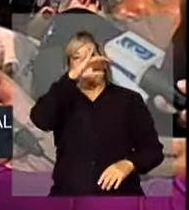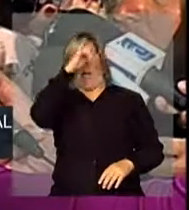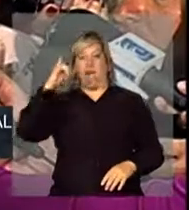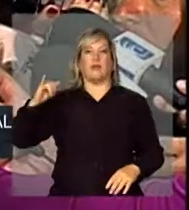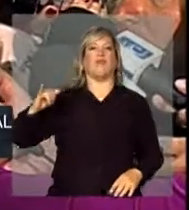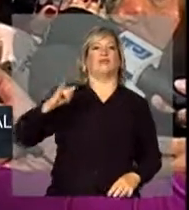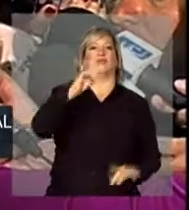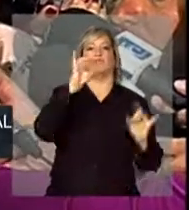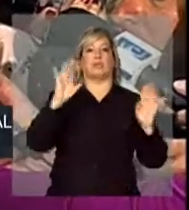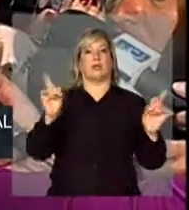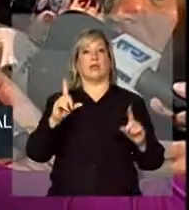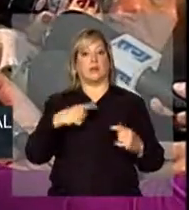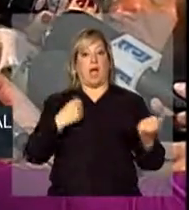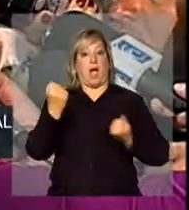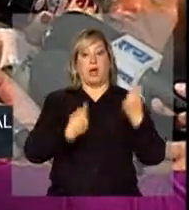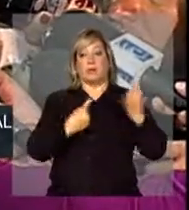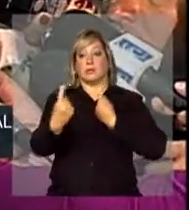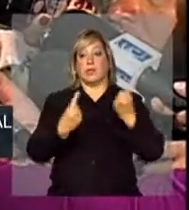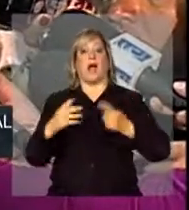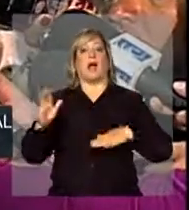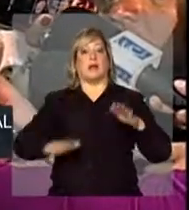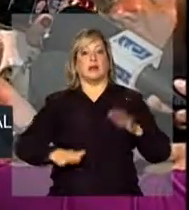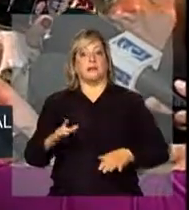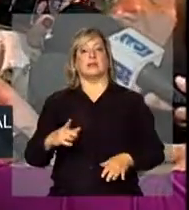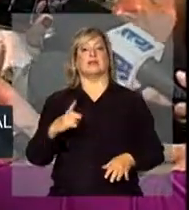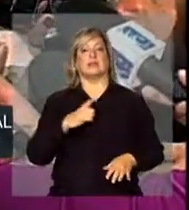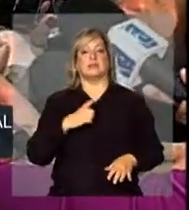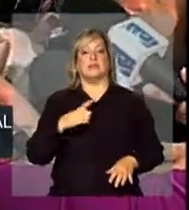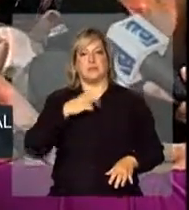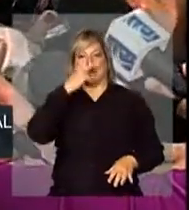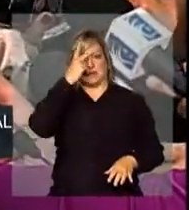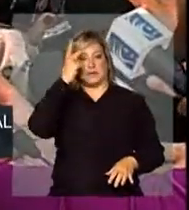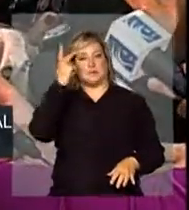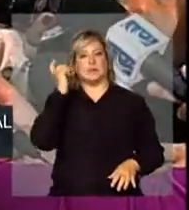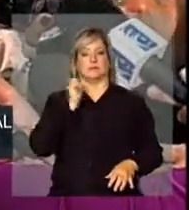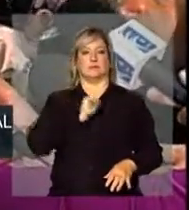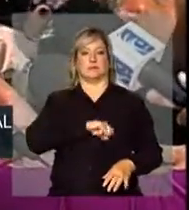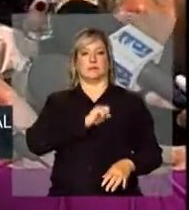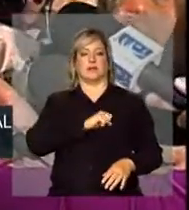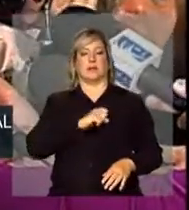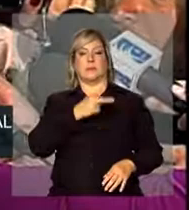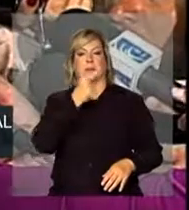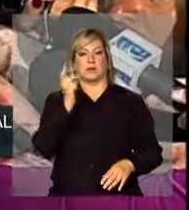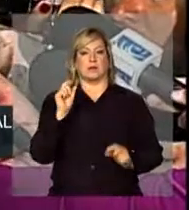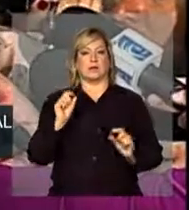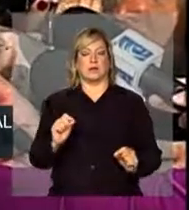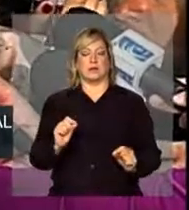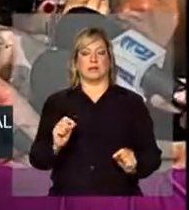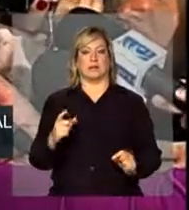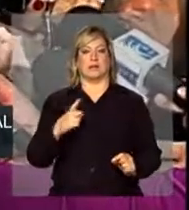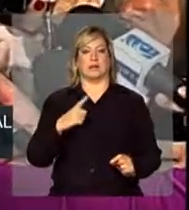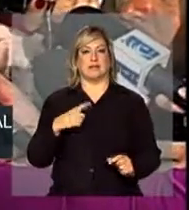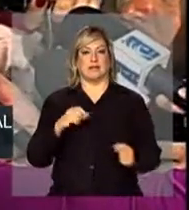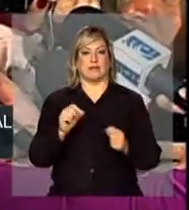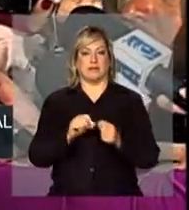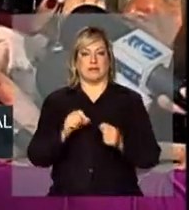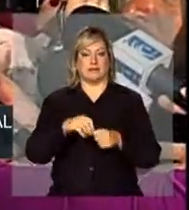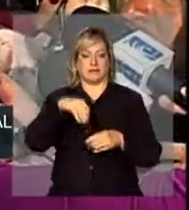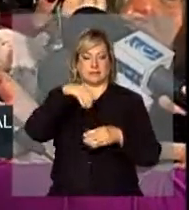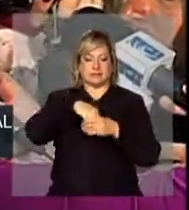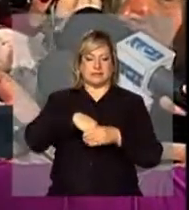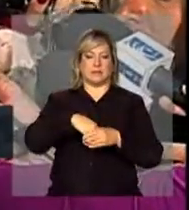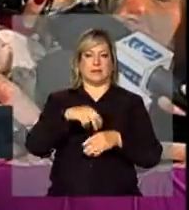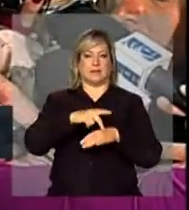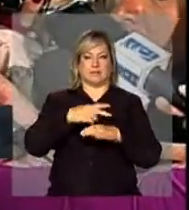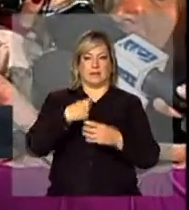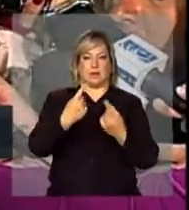que é feito com entrepostos, com aliciadores e com pessoas que acabam alojando no meio das estradas,